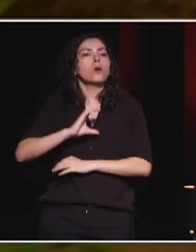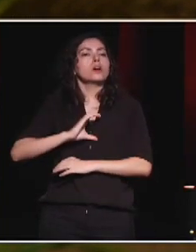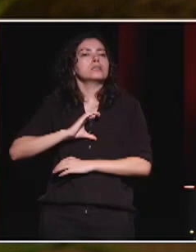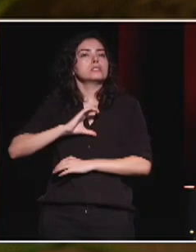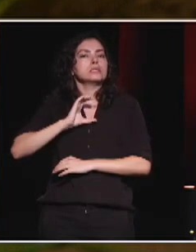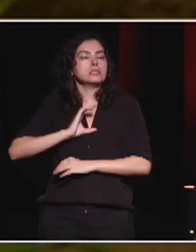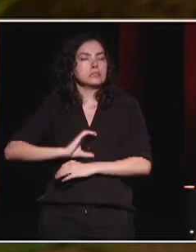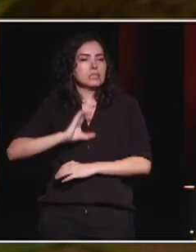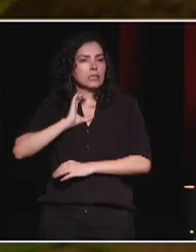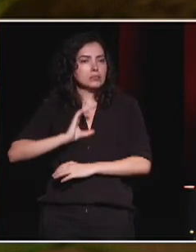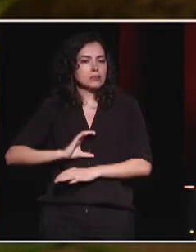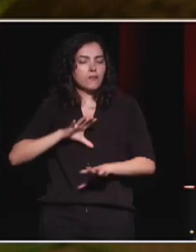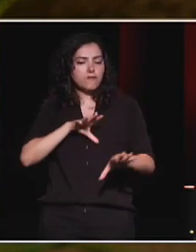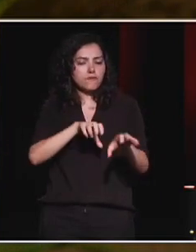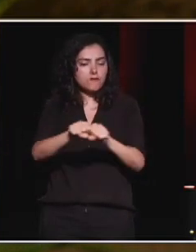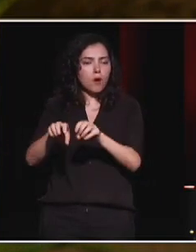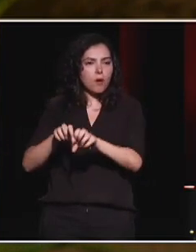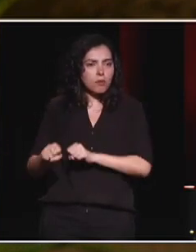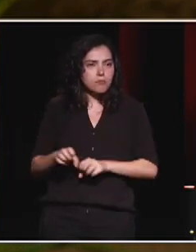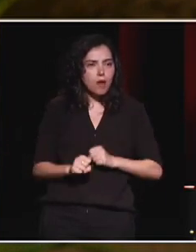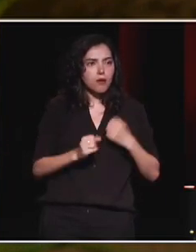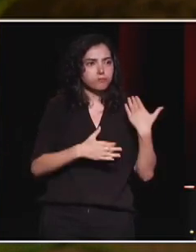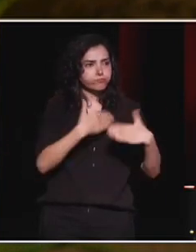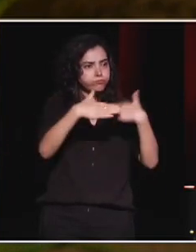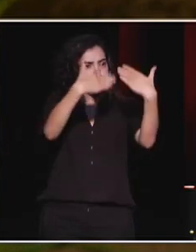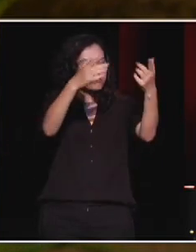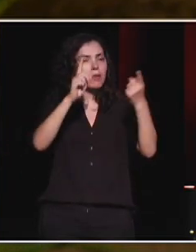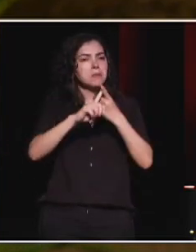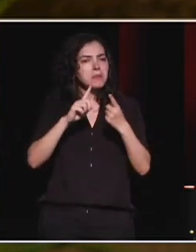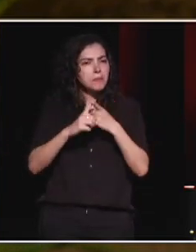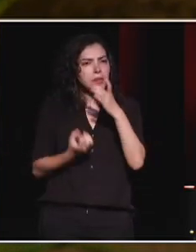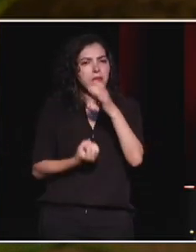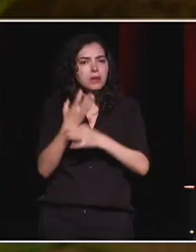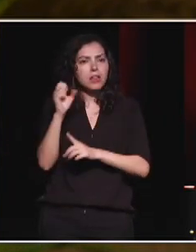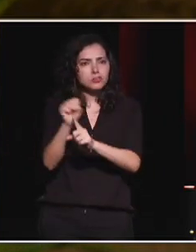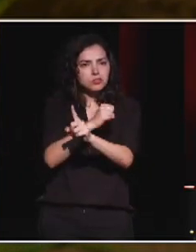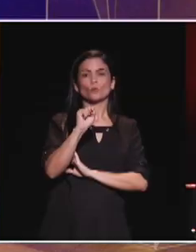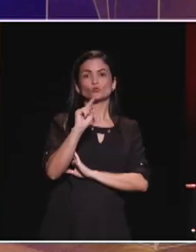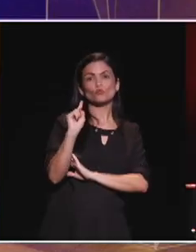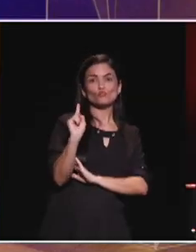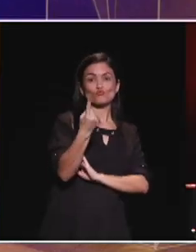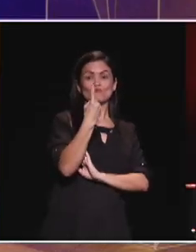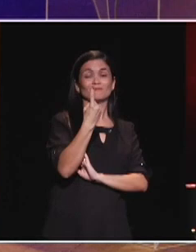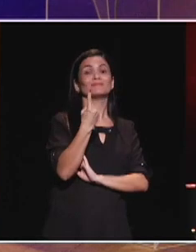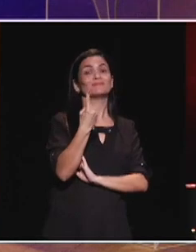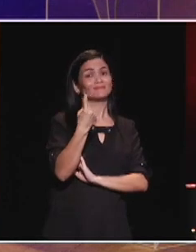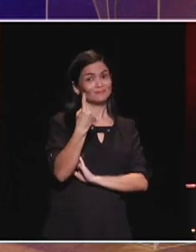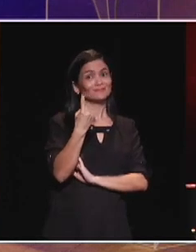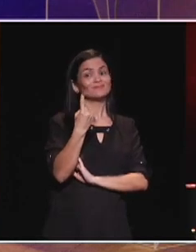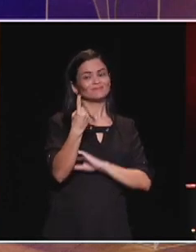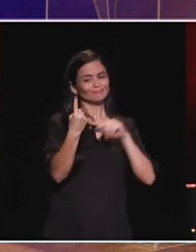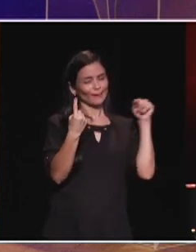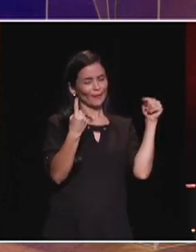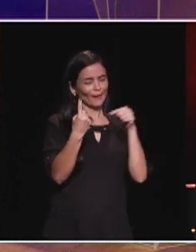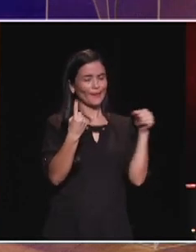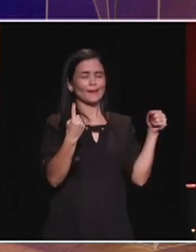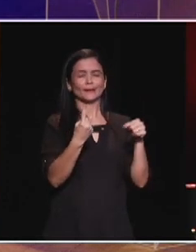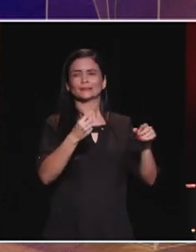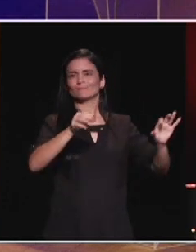uma comunidade mais justa, ética e solidária. A programação do Mundo